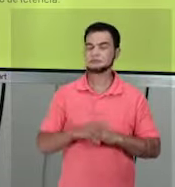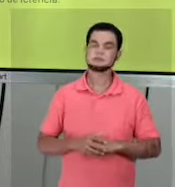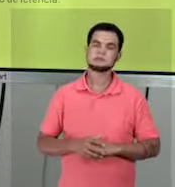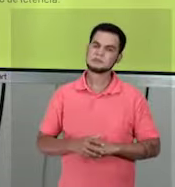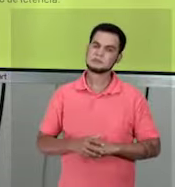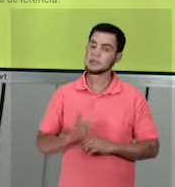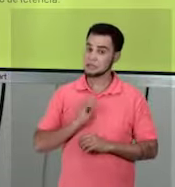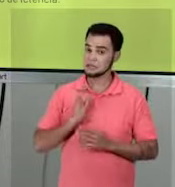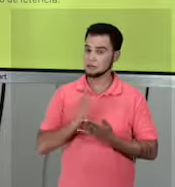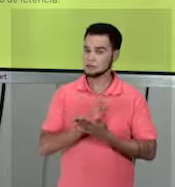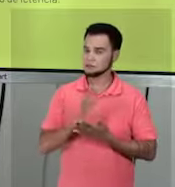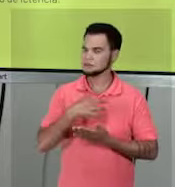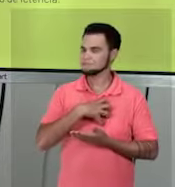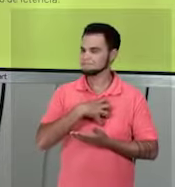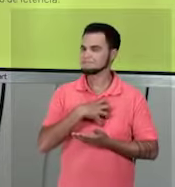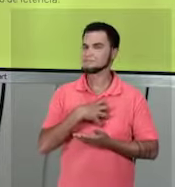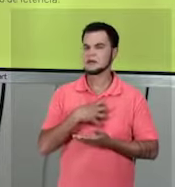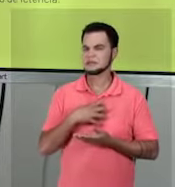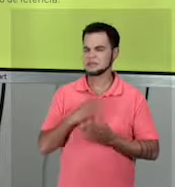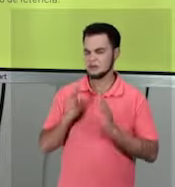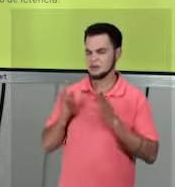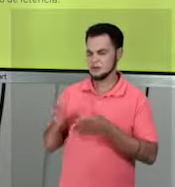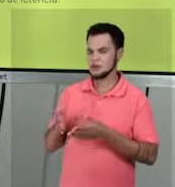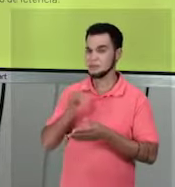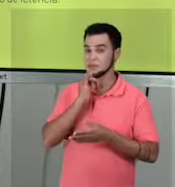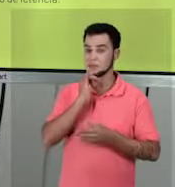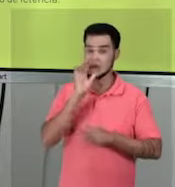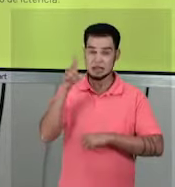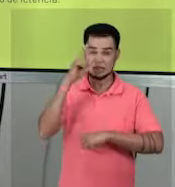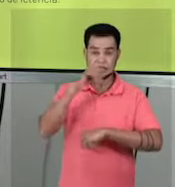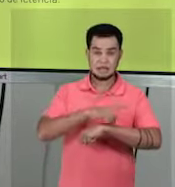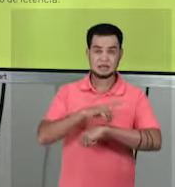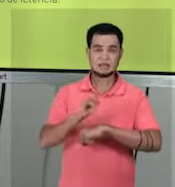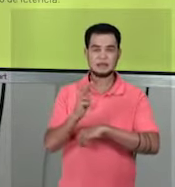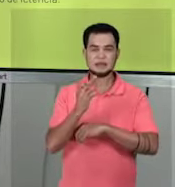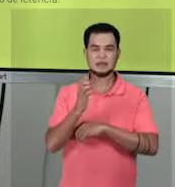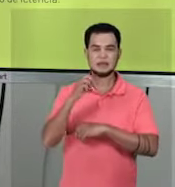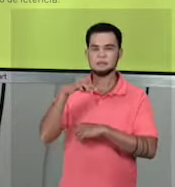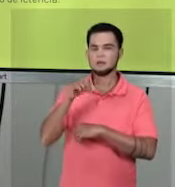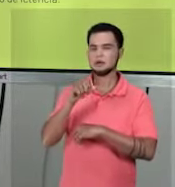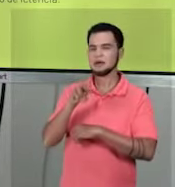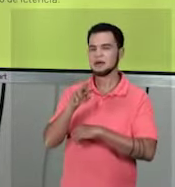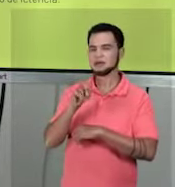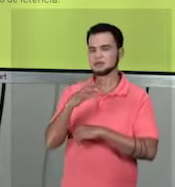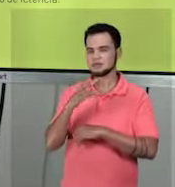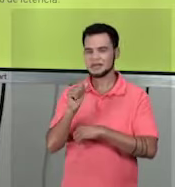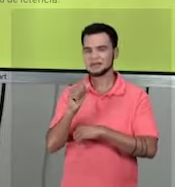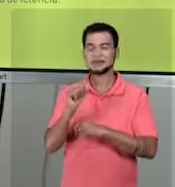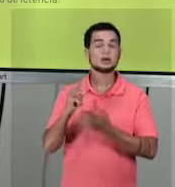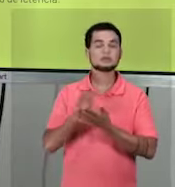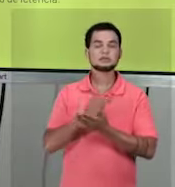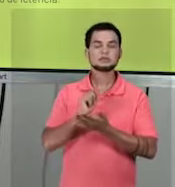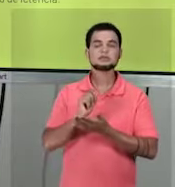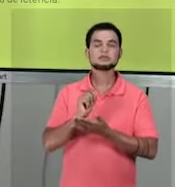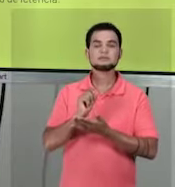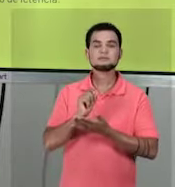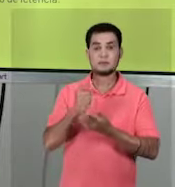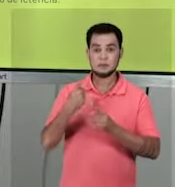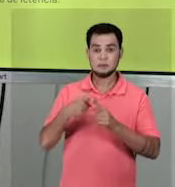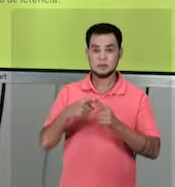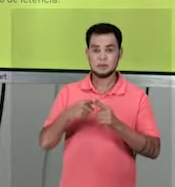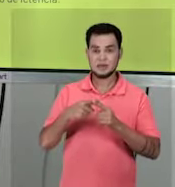específicos, como, por exemplo, a dengue hemorrágica vai causar hemorragia, né? A baixa de plaquetas é tão grande que pode vir